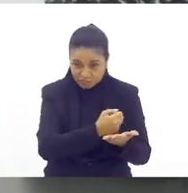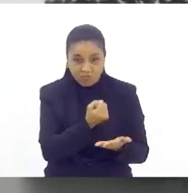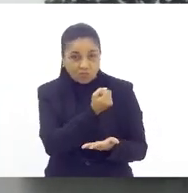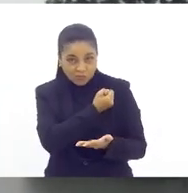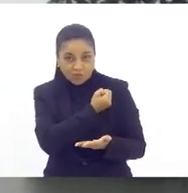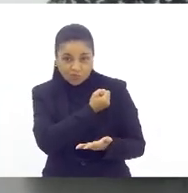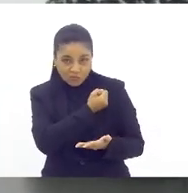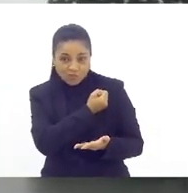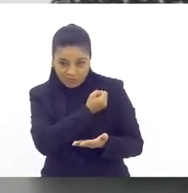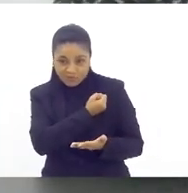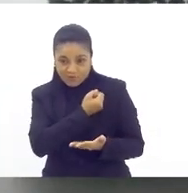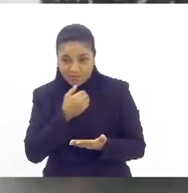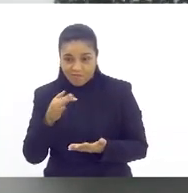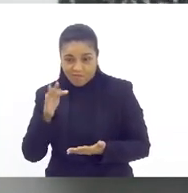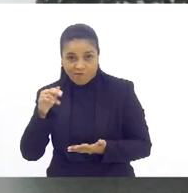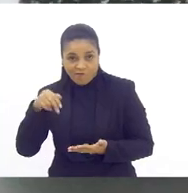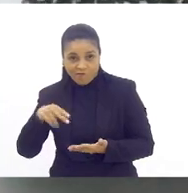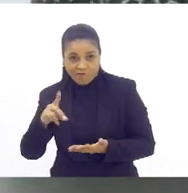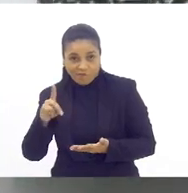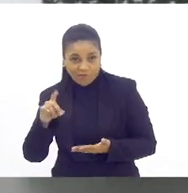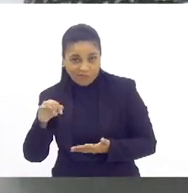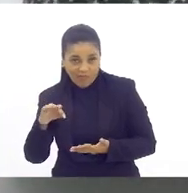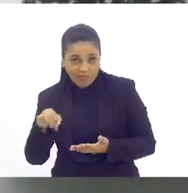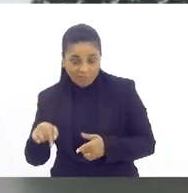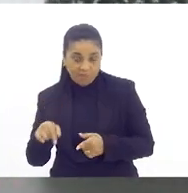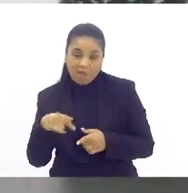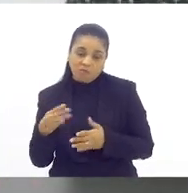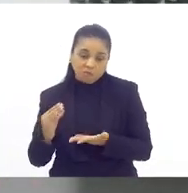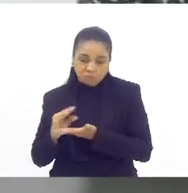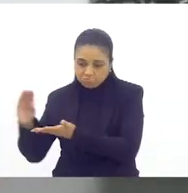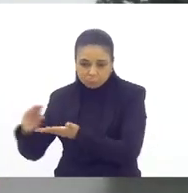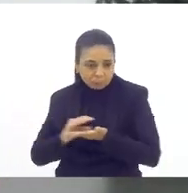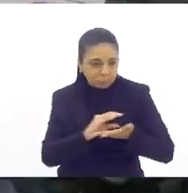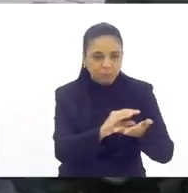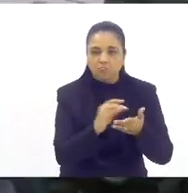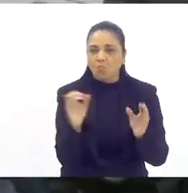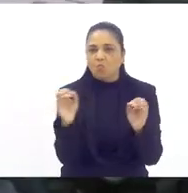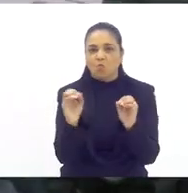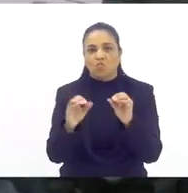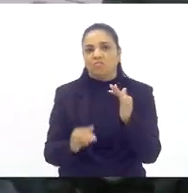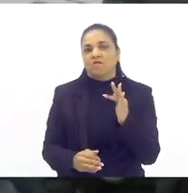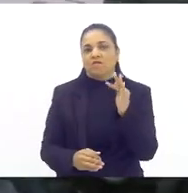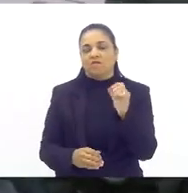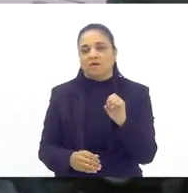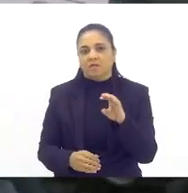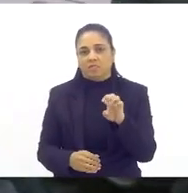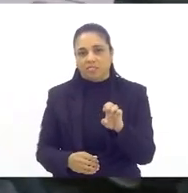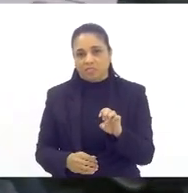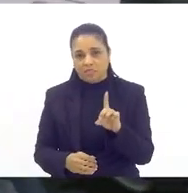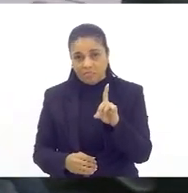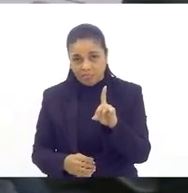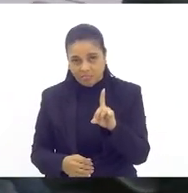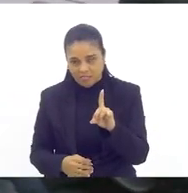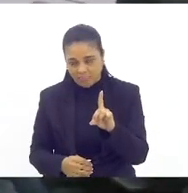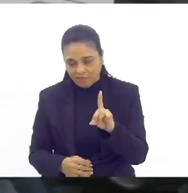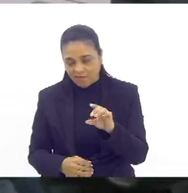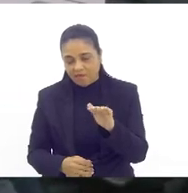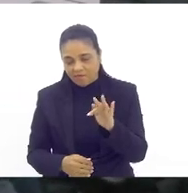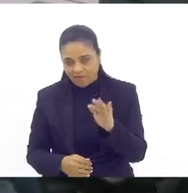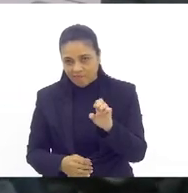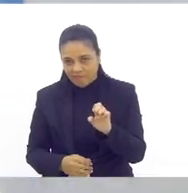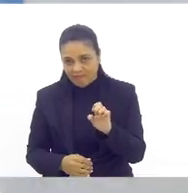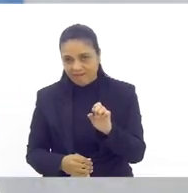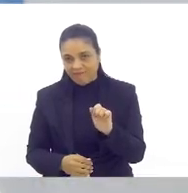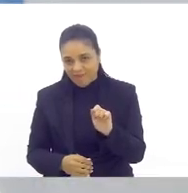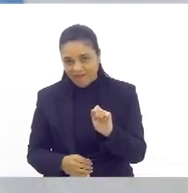esse o repasse não é feito obrigada é queria mais uma vez agradecer a presença